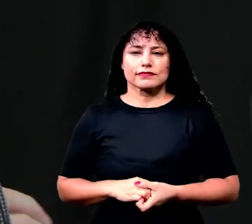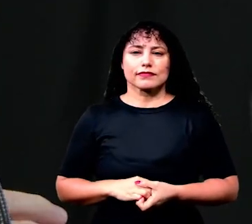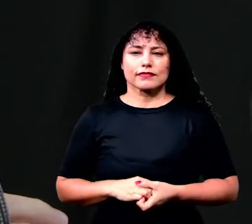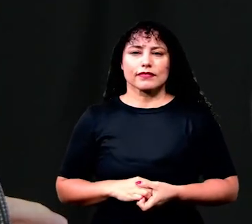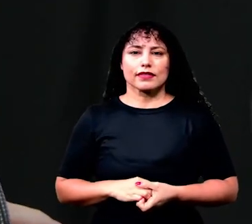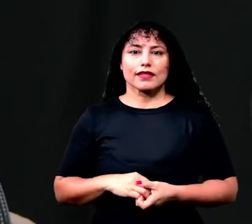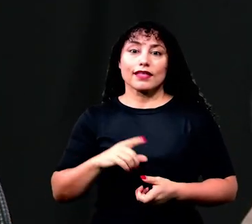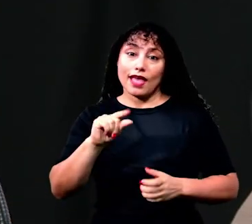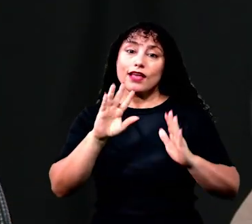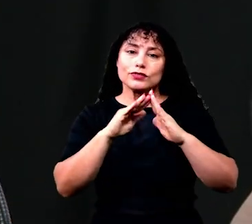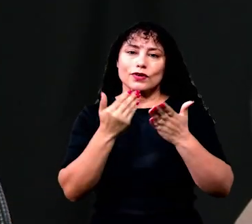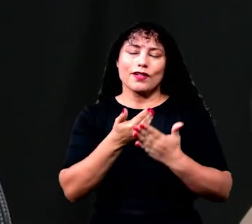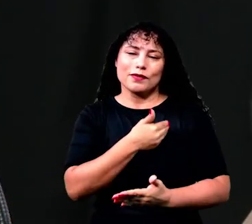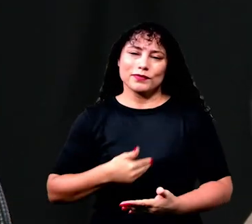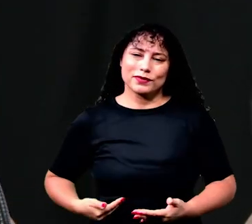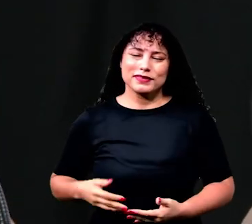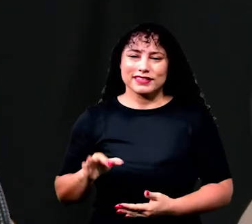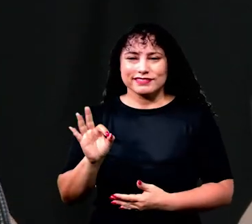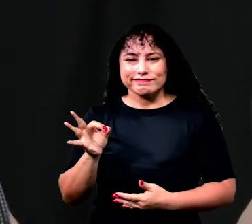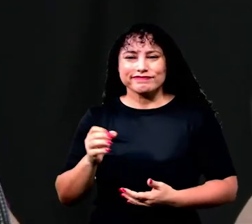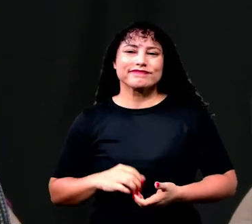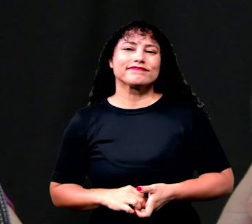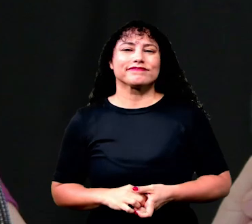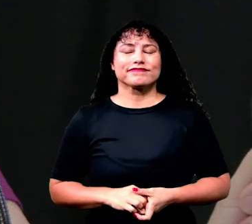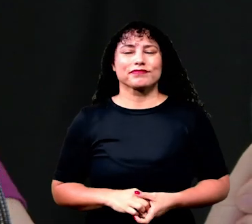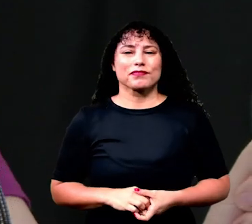que é a escola pública, né?